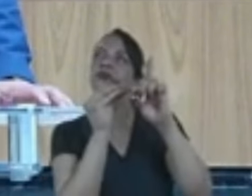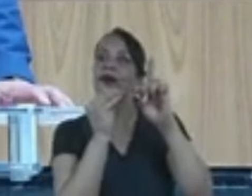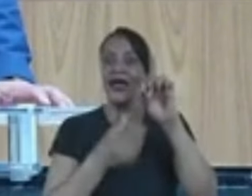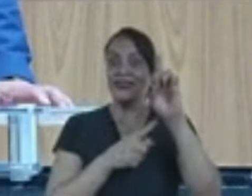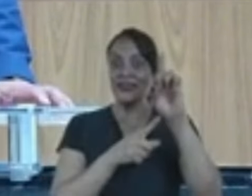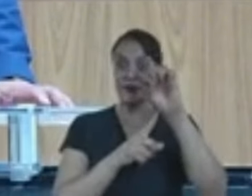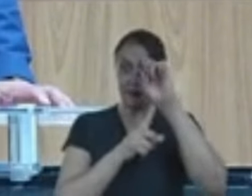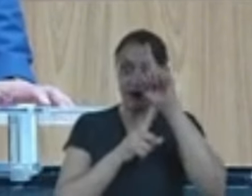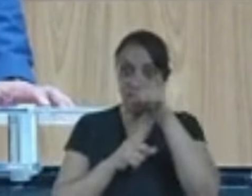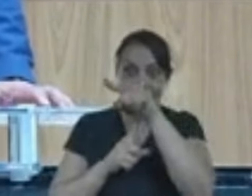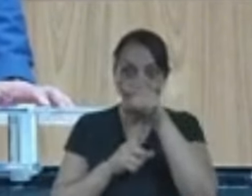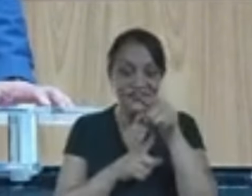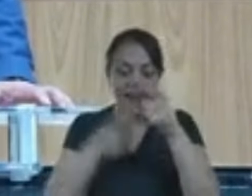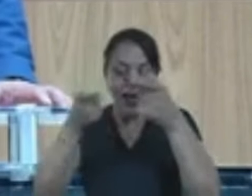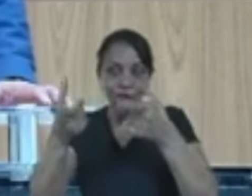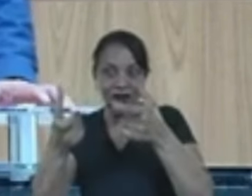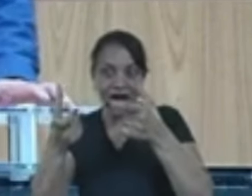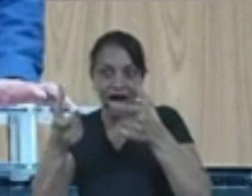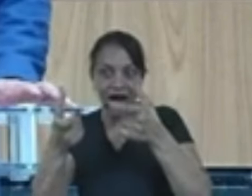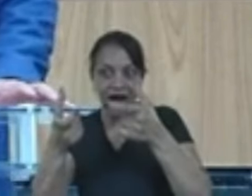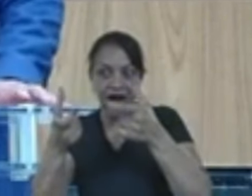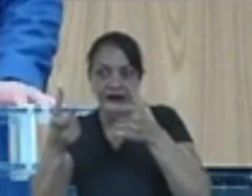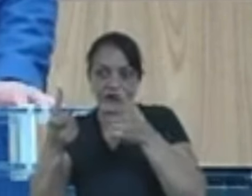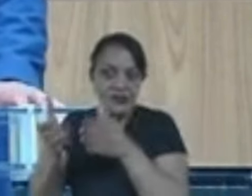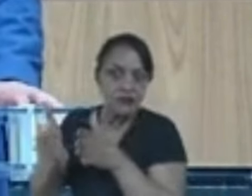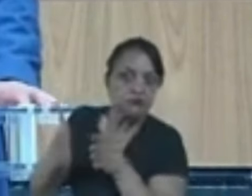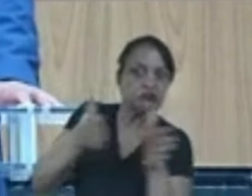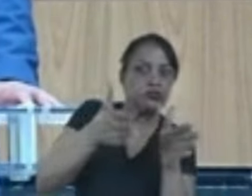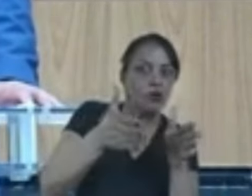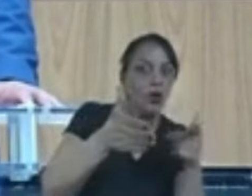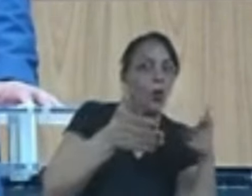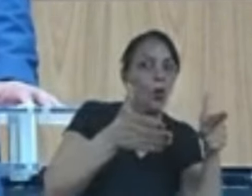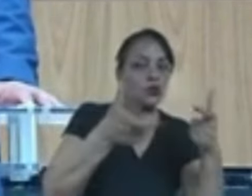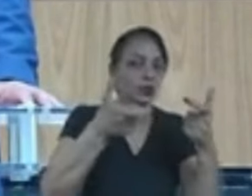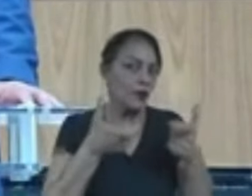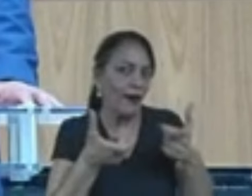seja, ir para Nínive, e você teima em ir para Tarsis.